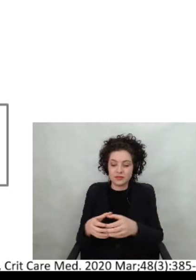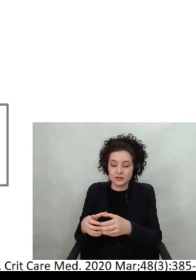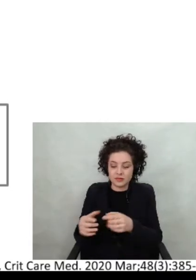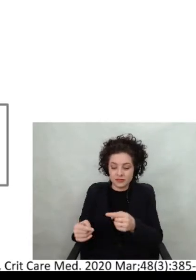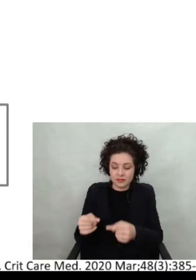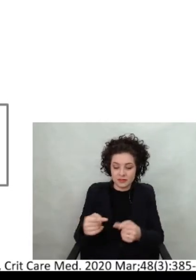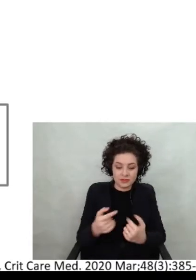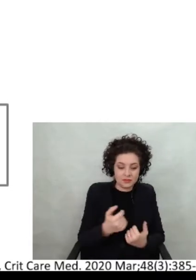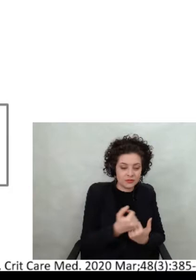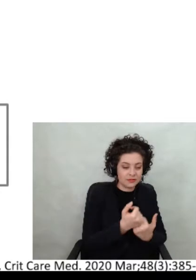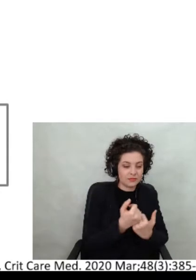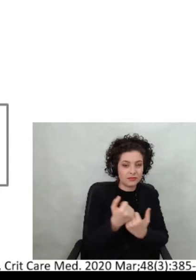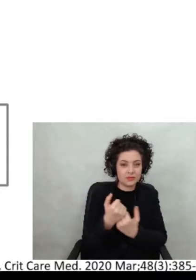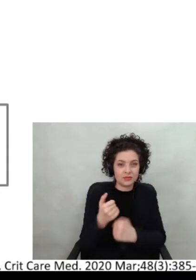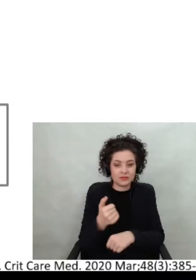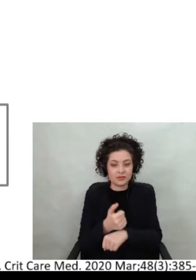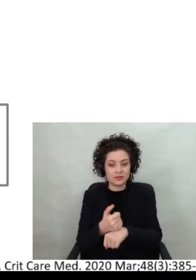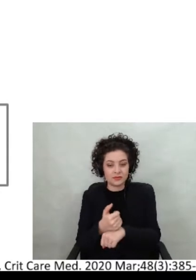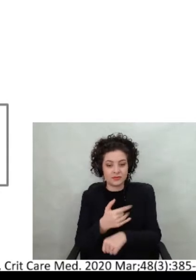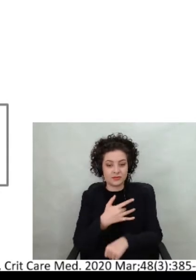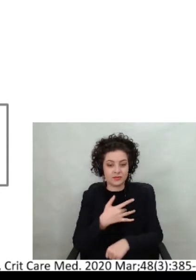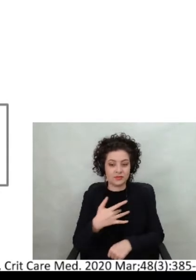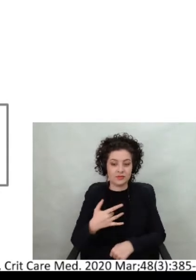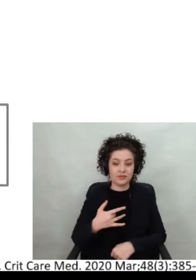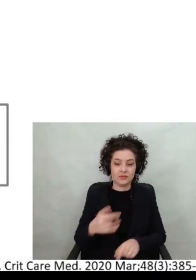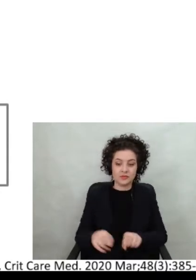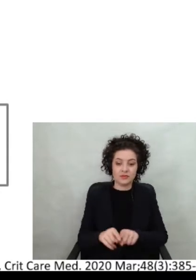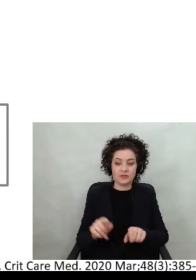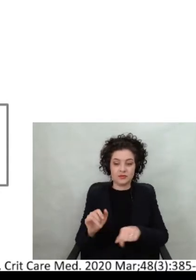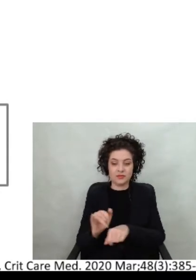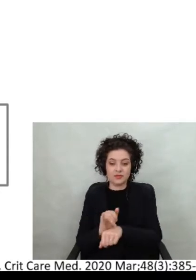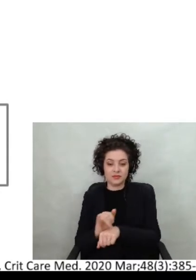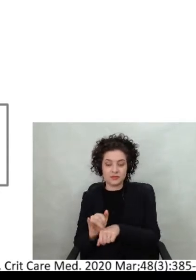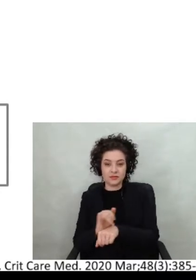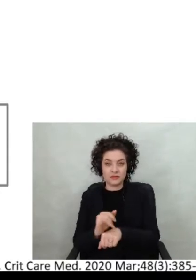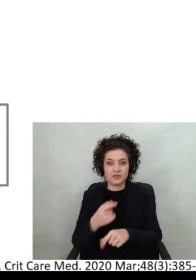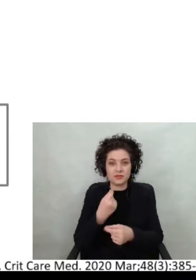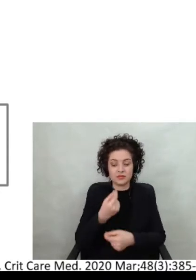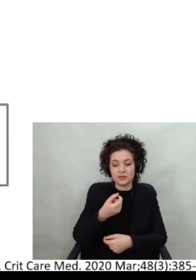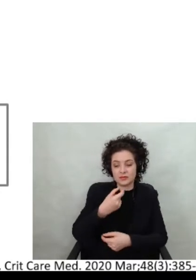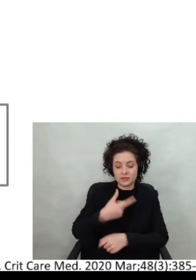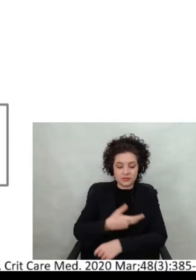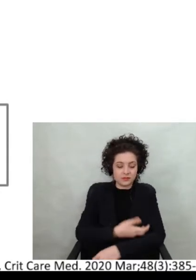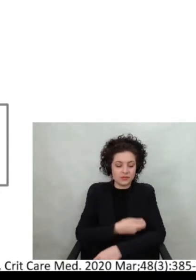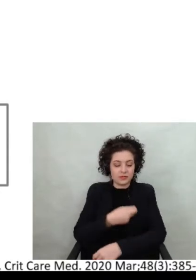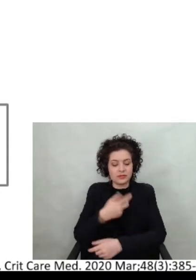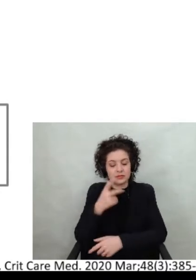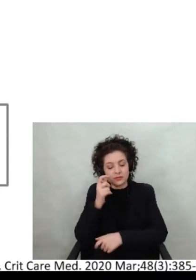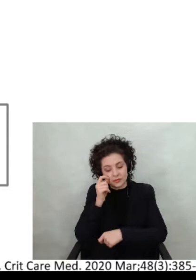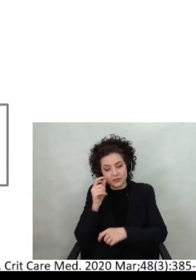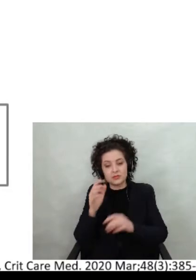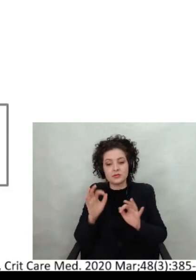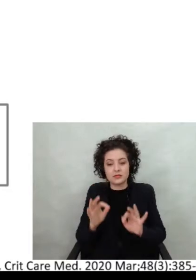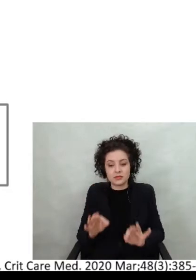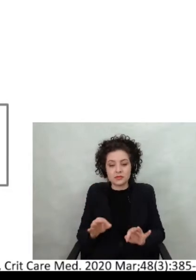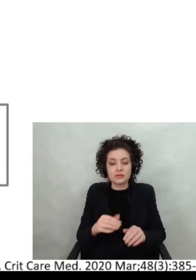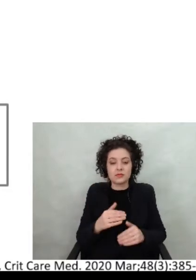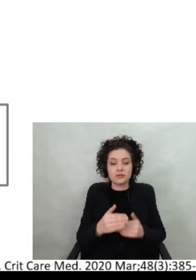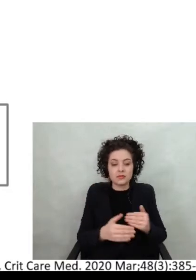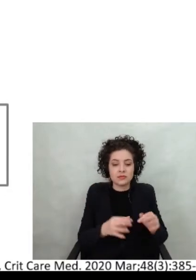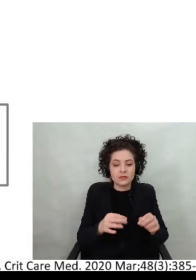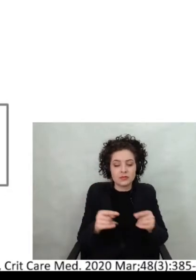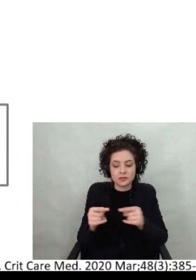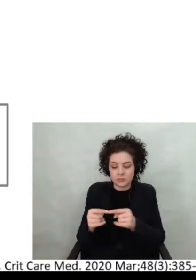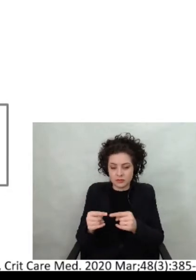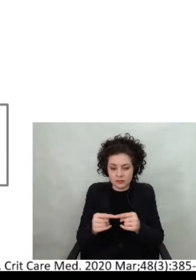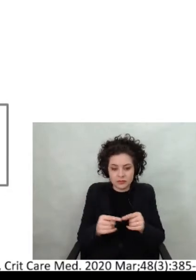aos profissionais de saúde, estratégias de analgesia e sedação adequadas que consequentemente também reduzem